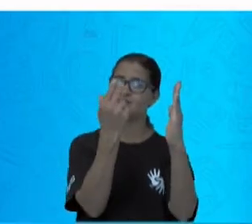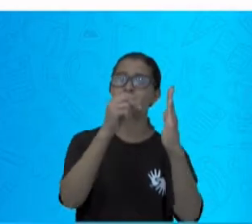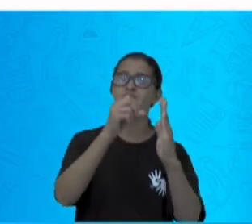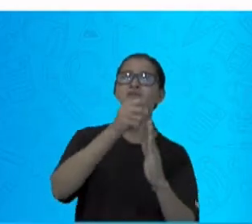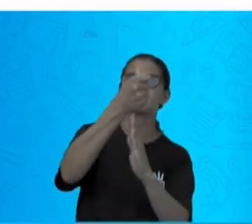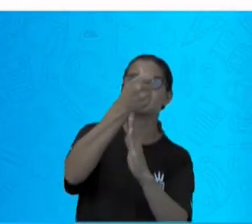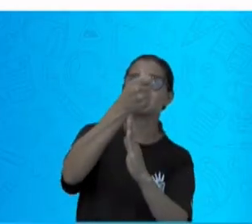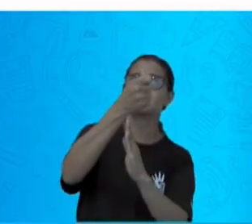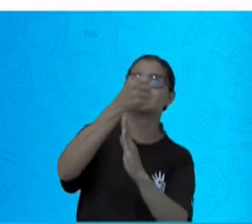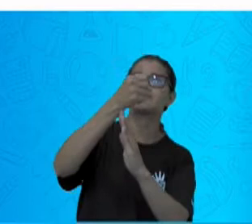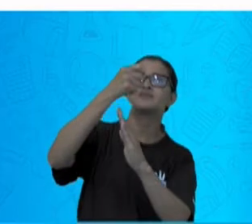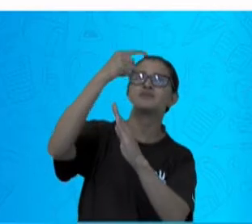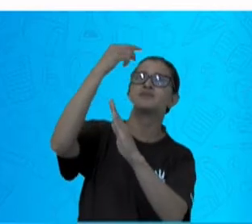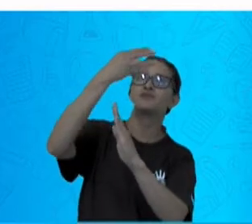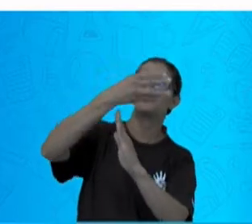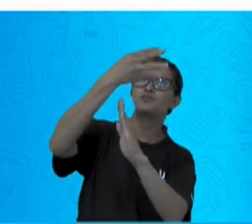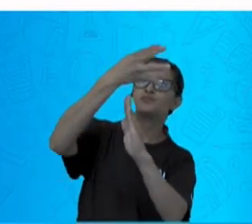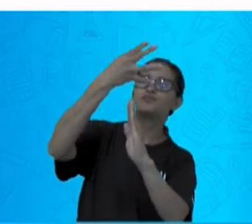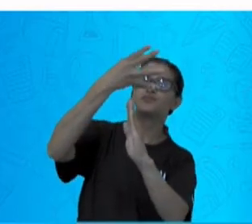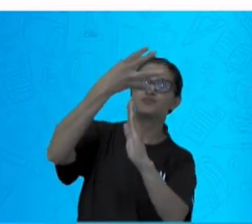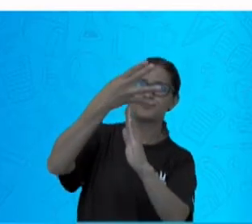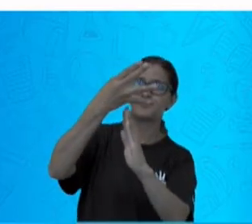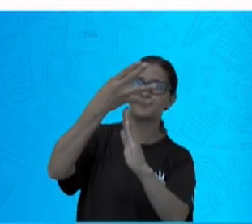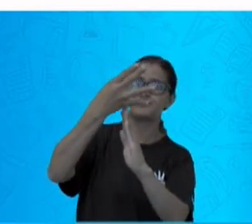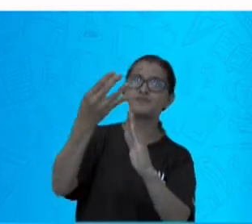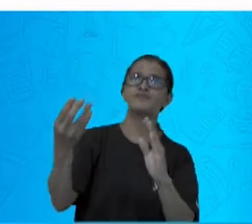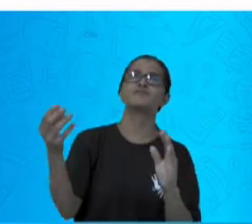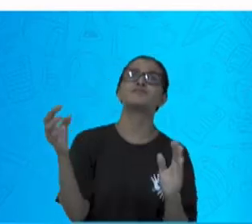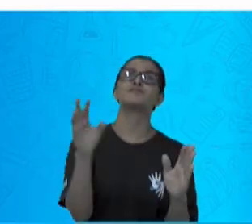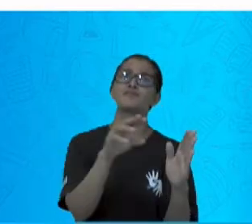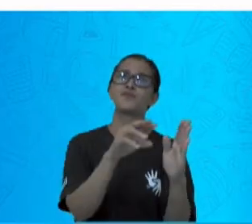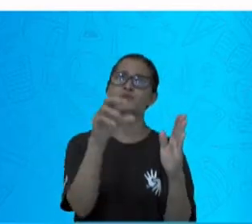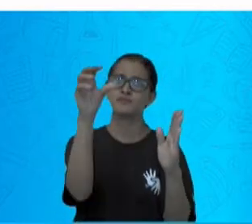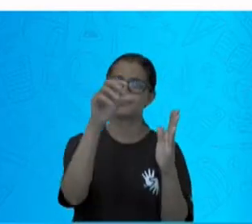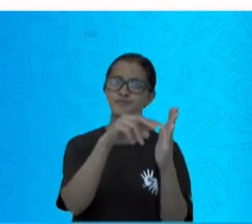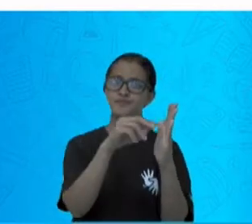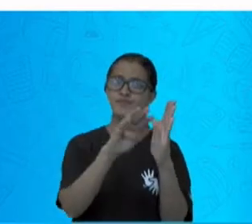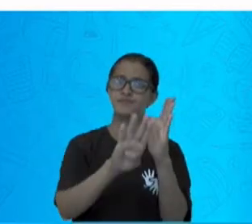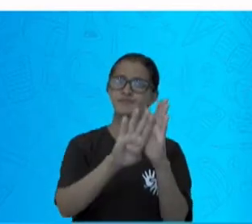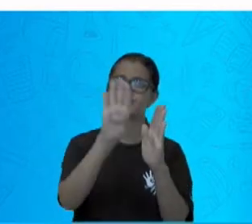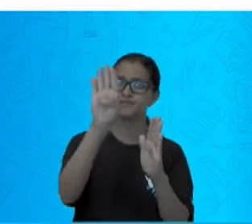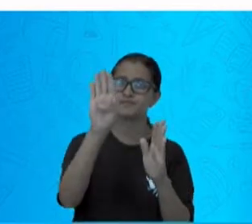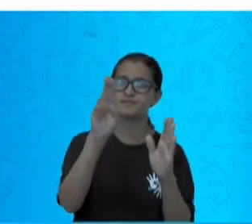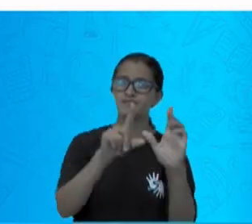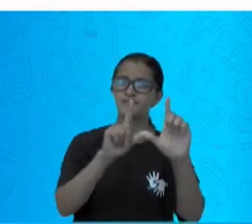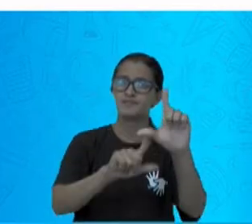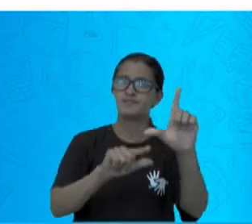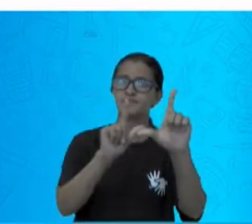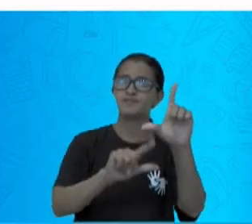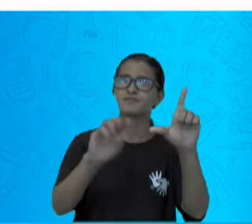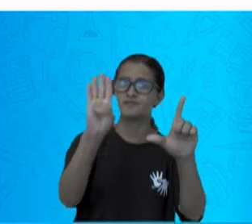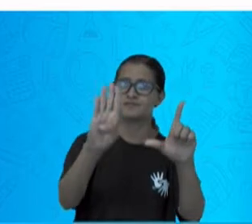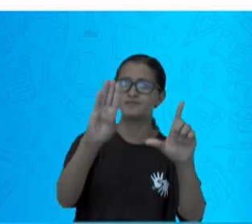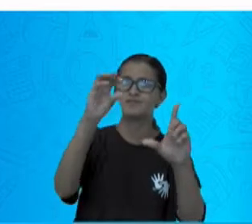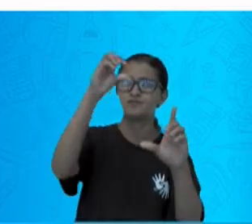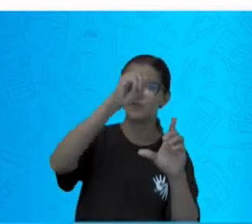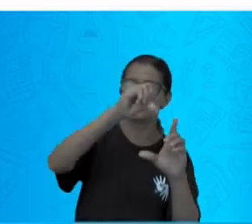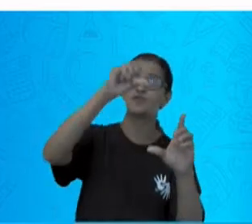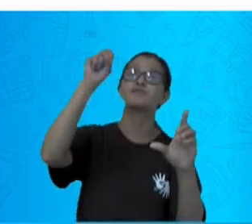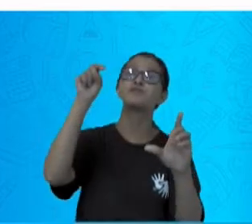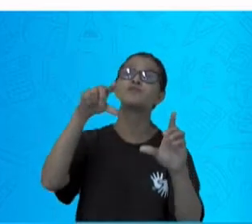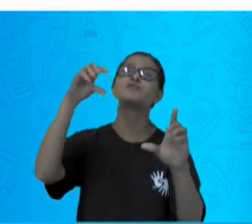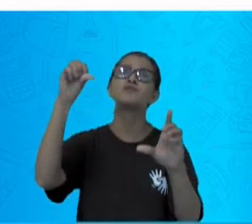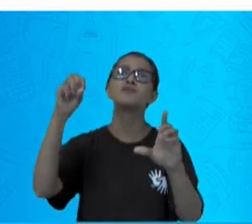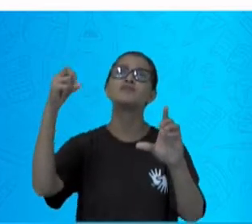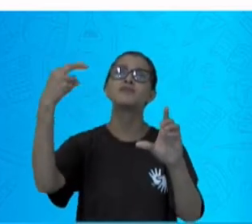potência. 9 vezes 9, 9 ao quadrado. Eu tenho aqui 7 vezes 7 vezes